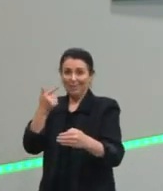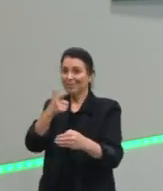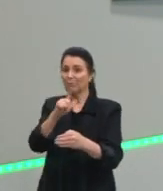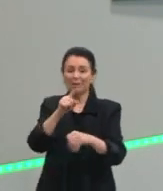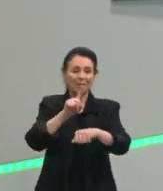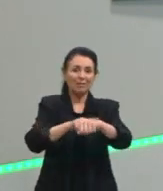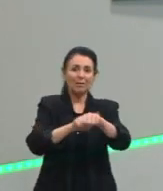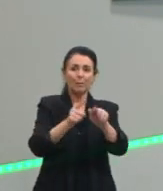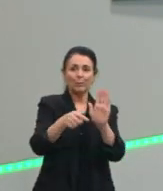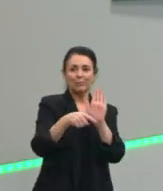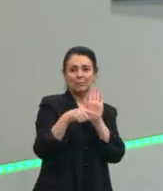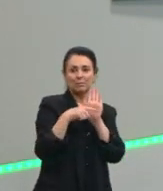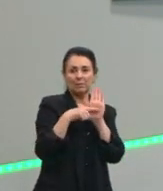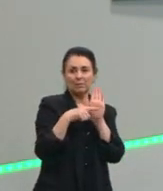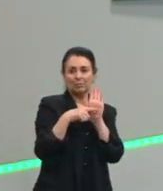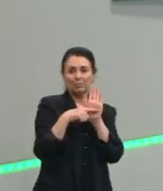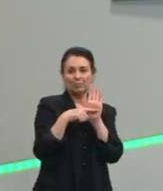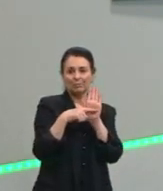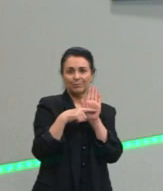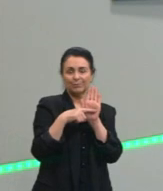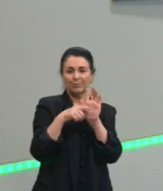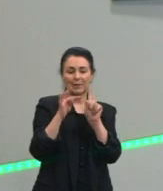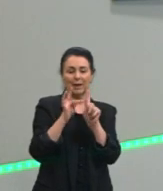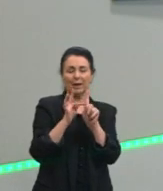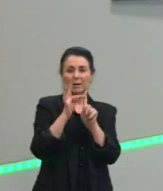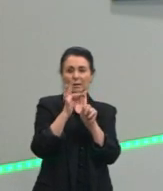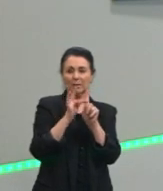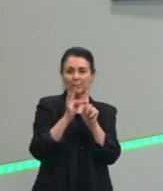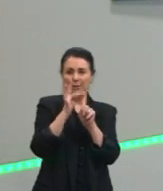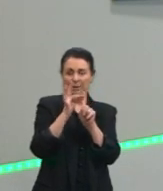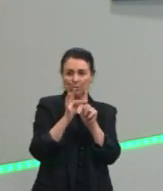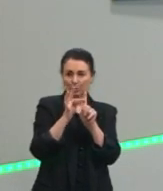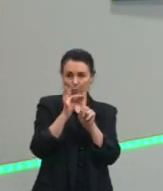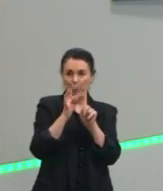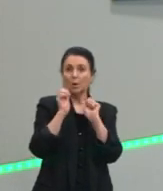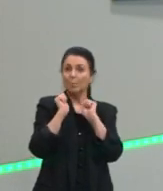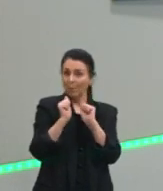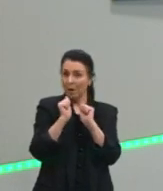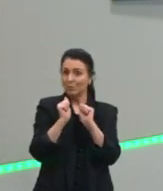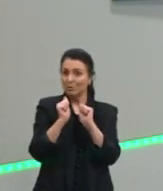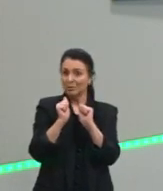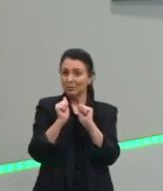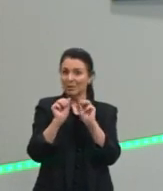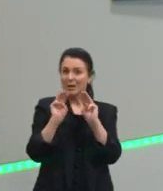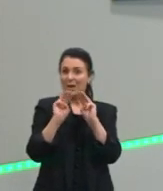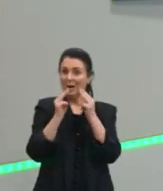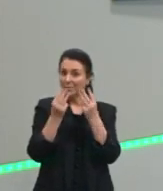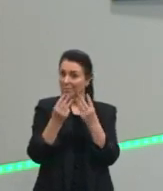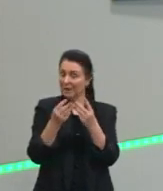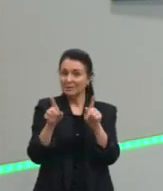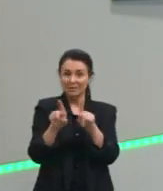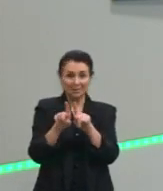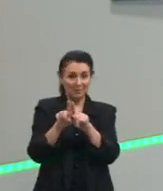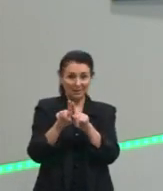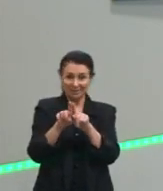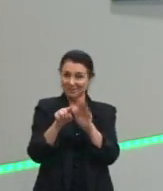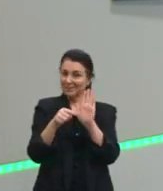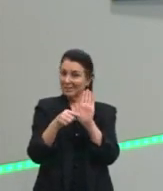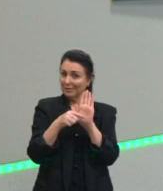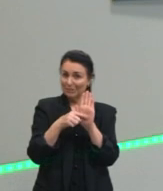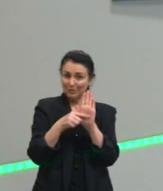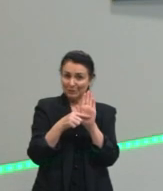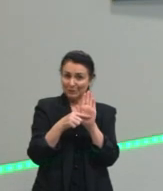negativo certo a temperatura né pode ser negativa massa também não porte né ser negativo